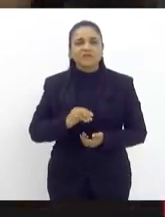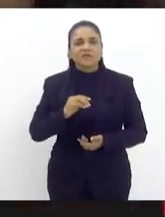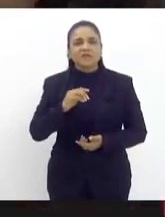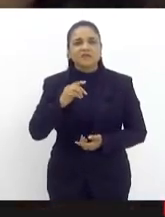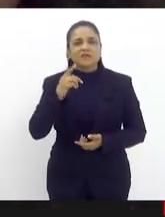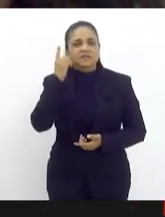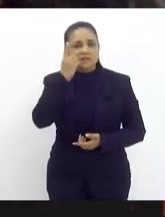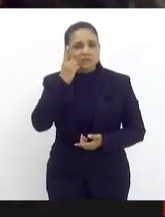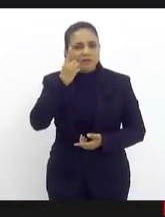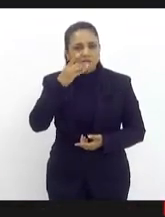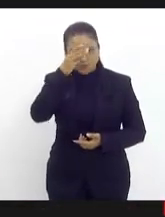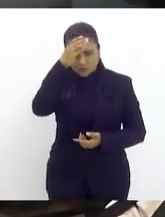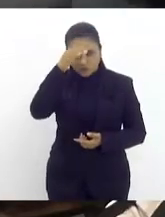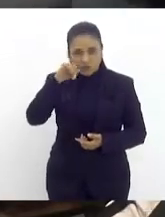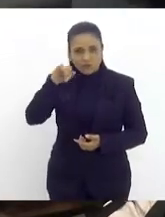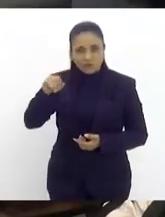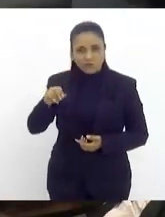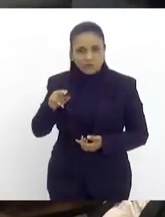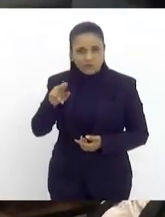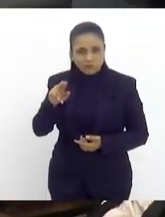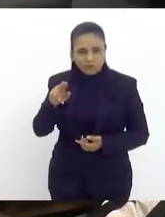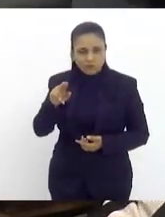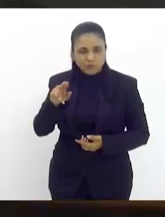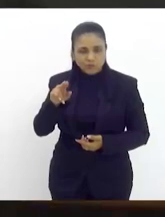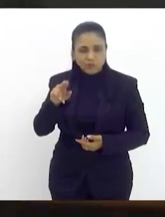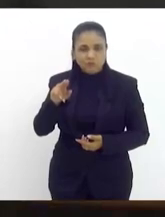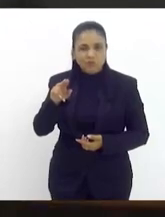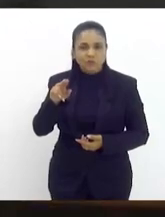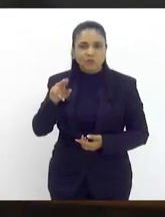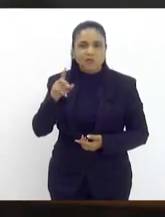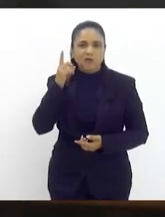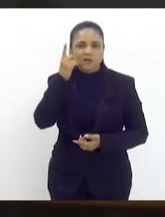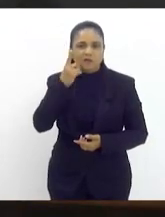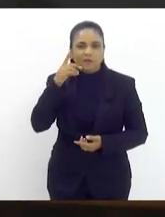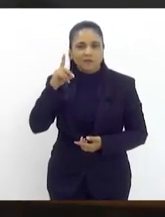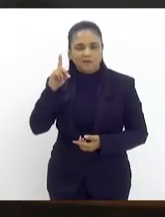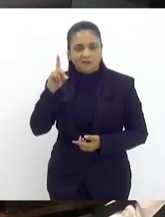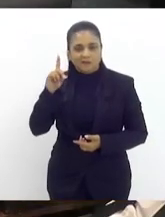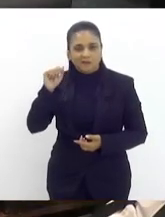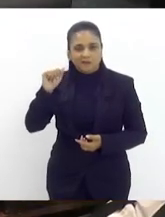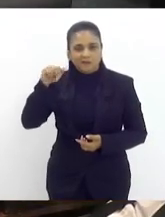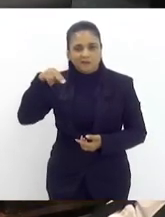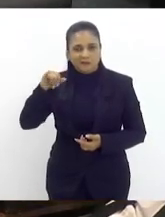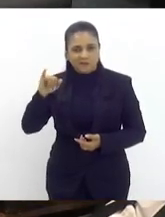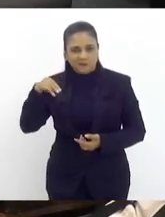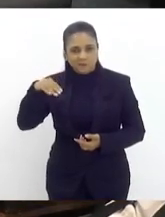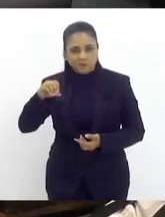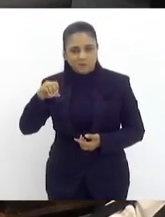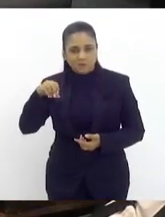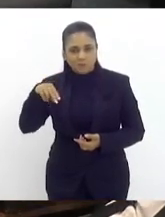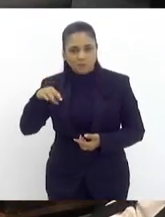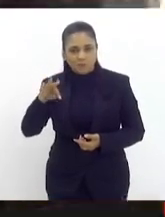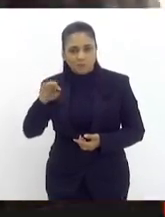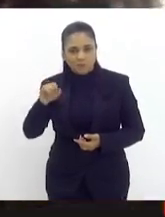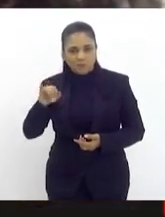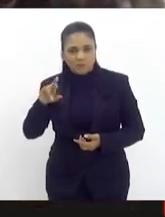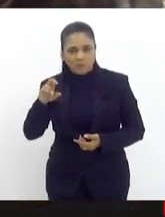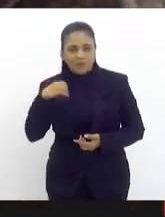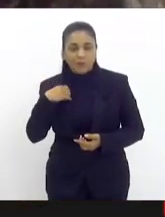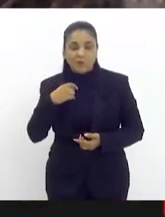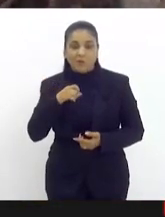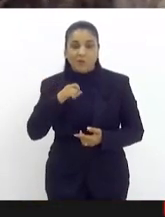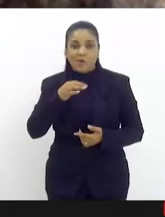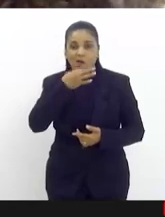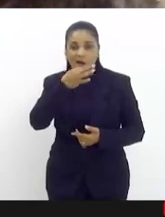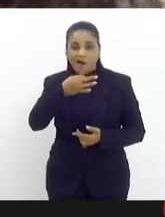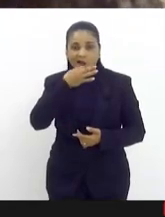Tia Ju. Deputada Índia. Deputada Dani Monteiro. Desculpa que o áudio havia desconectado da